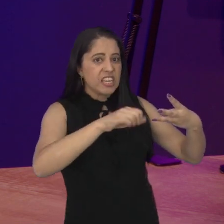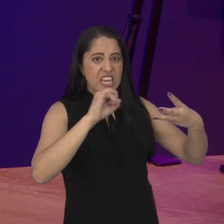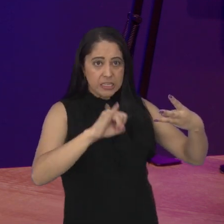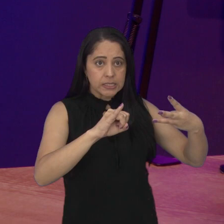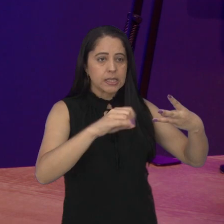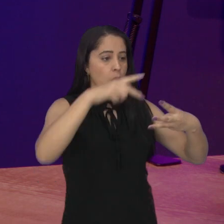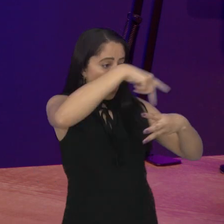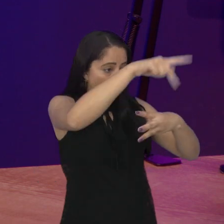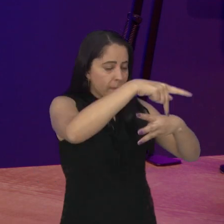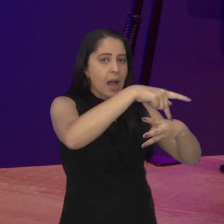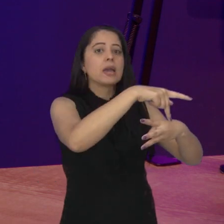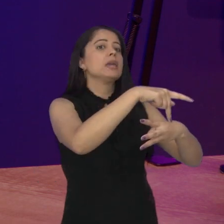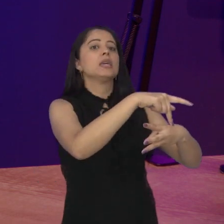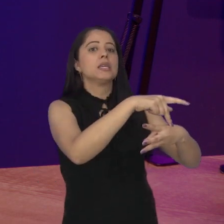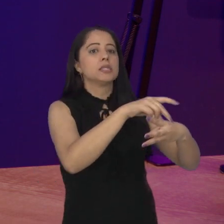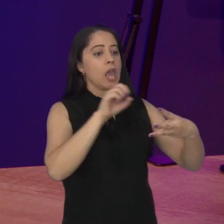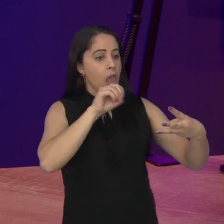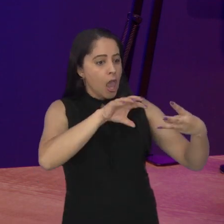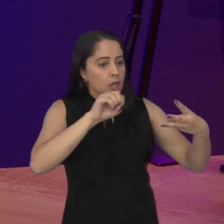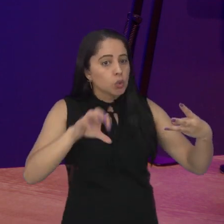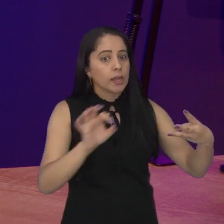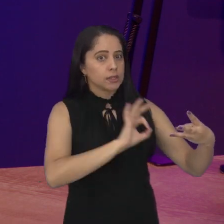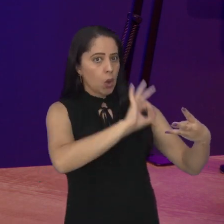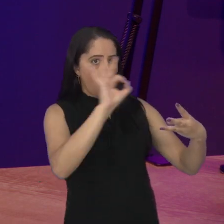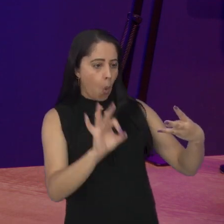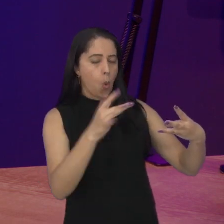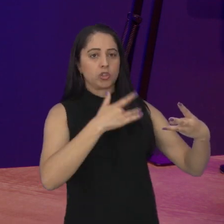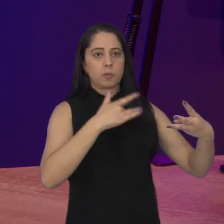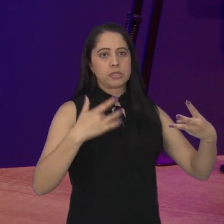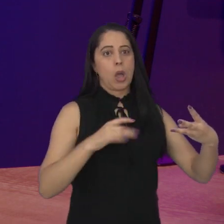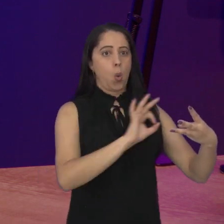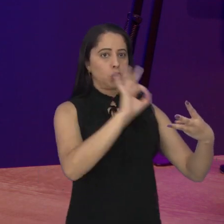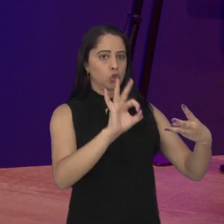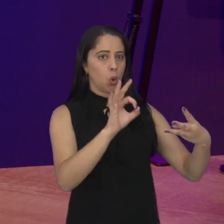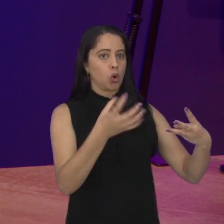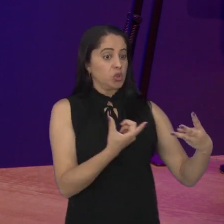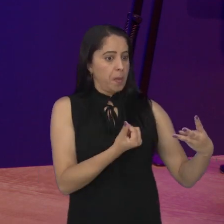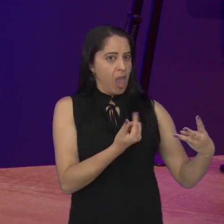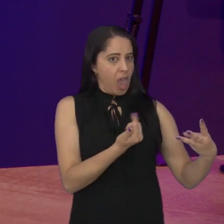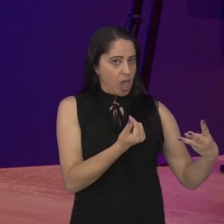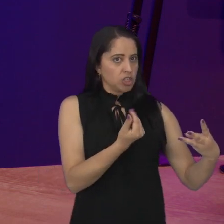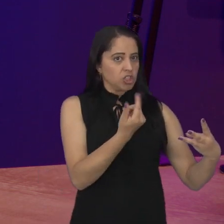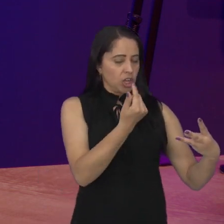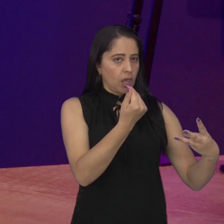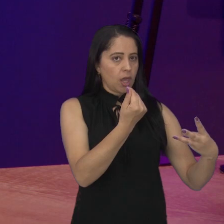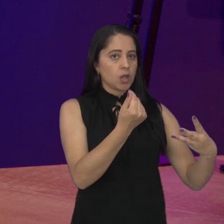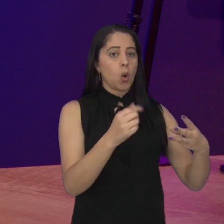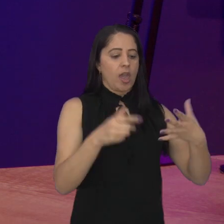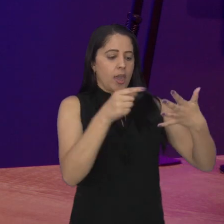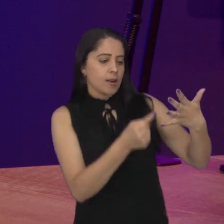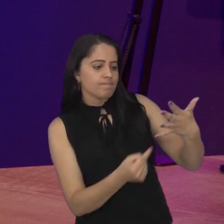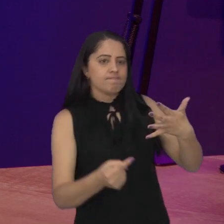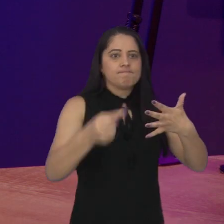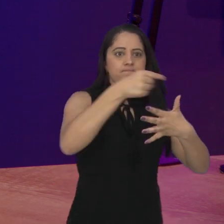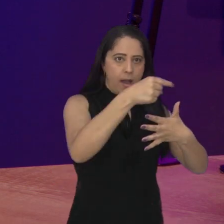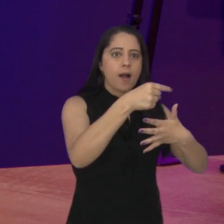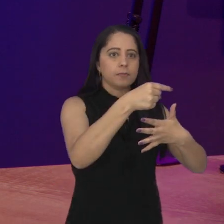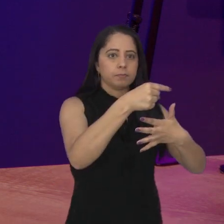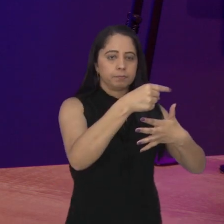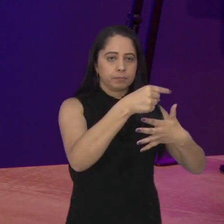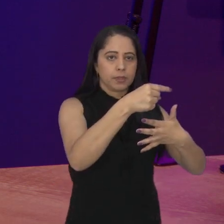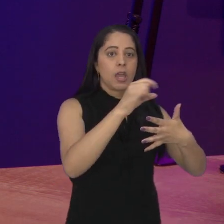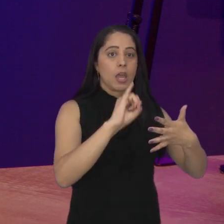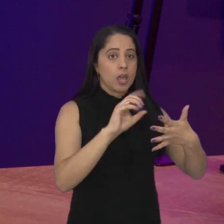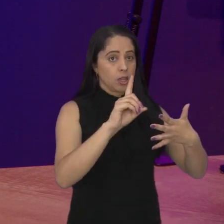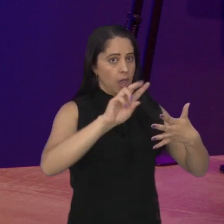ele é bom, né, tem uma boa saúde, uma boa educação e tem bastante renda, ele é bem colocado